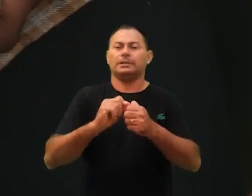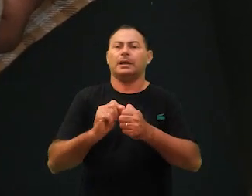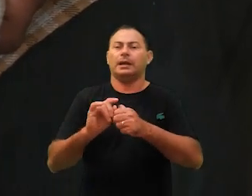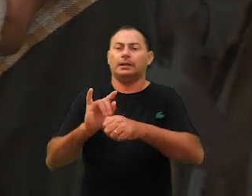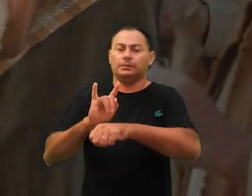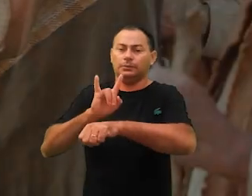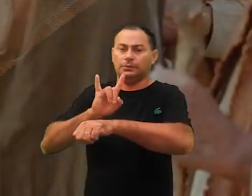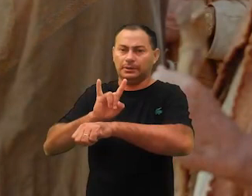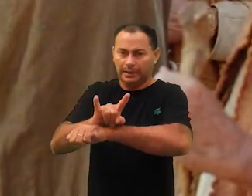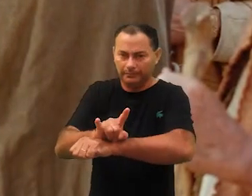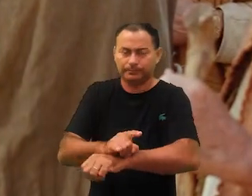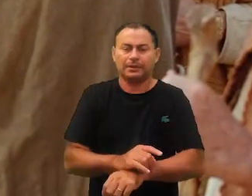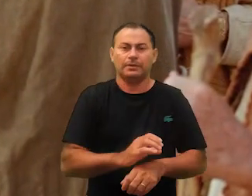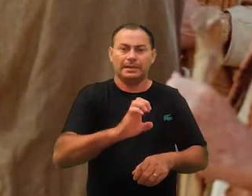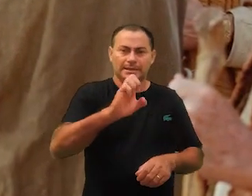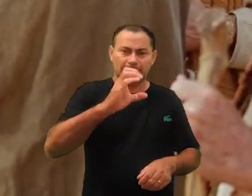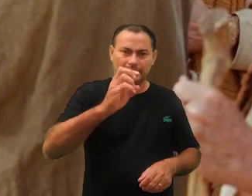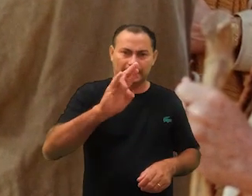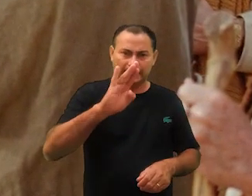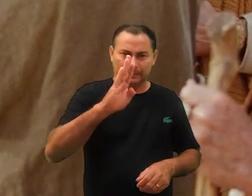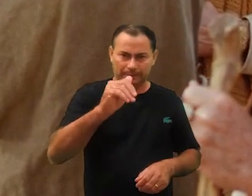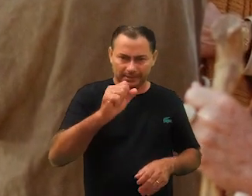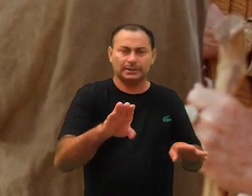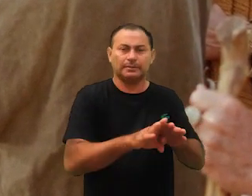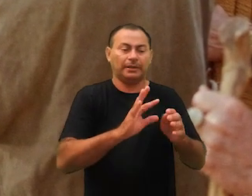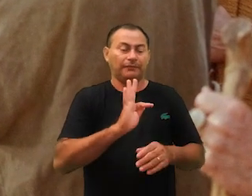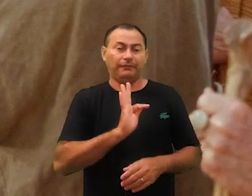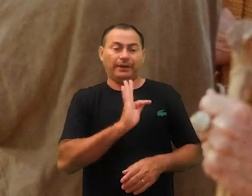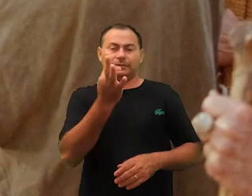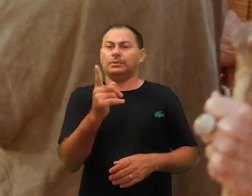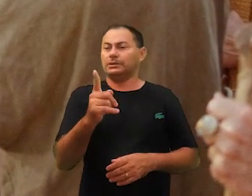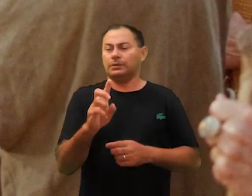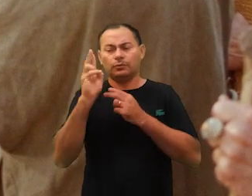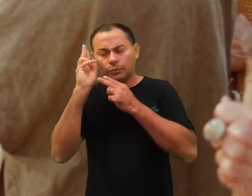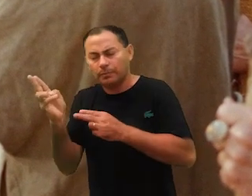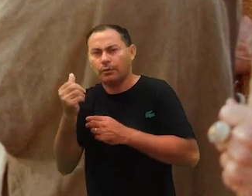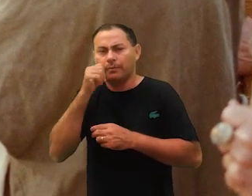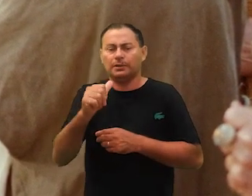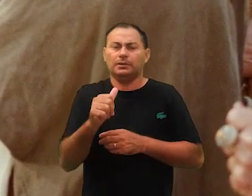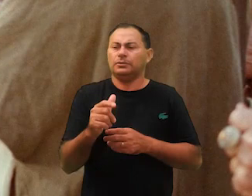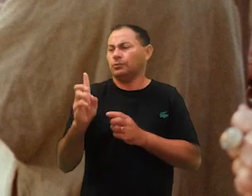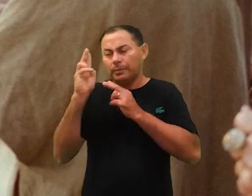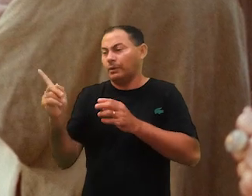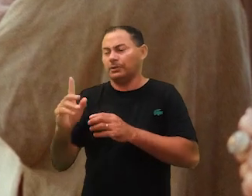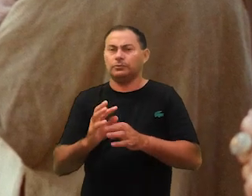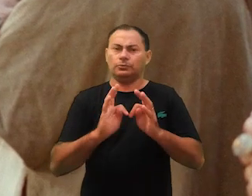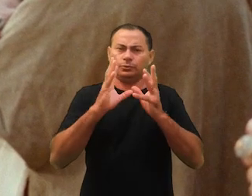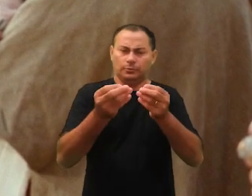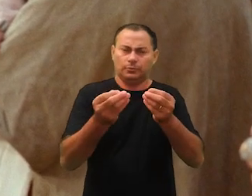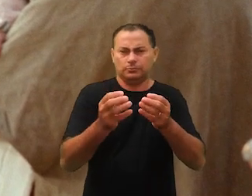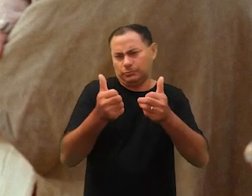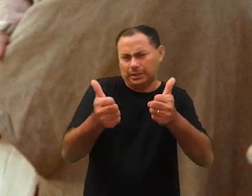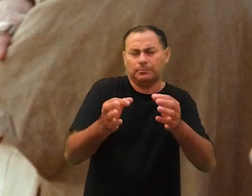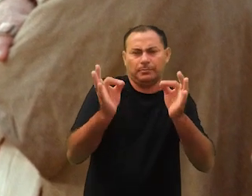cometer adultério. Os escribas e fariseus diziam que, contanto que você não durma com a mulher, está tudo bem,